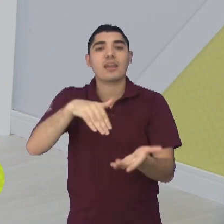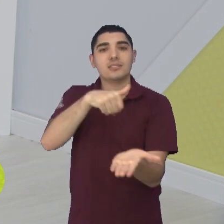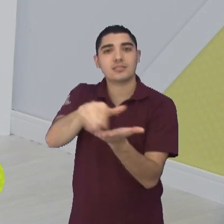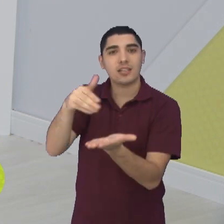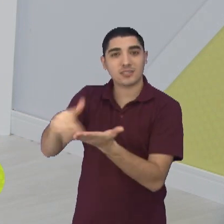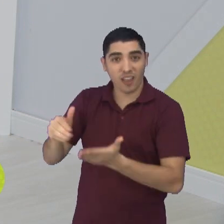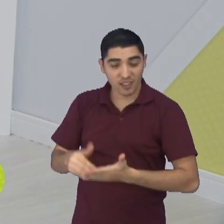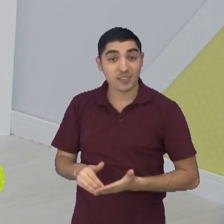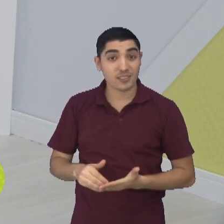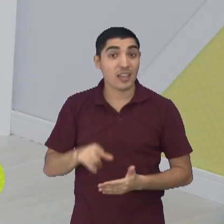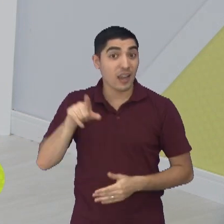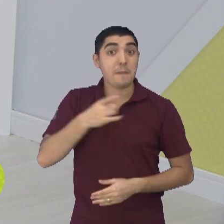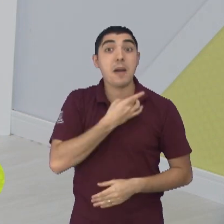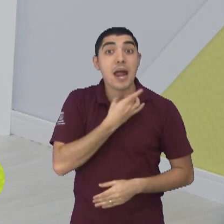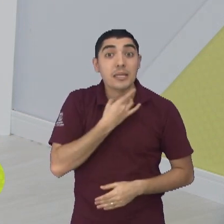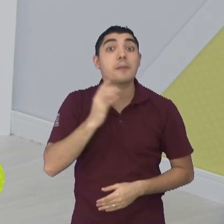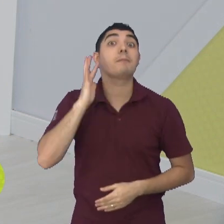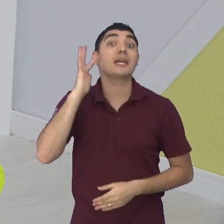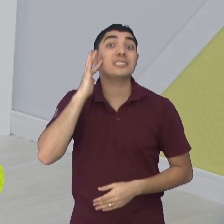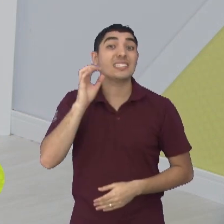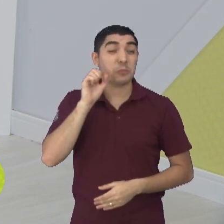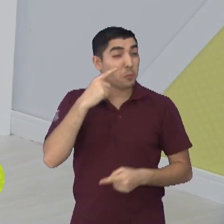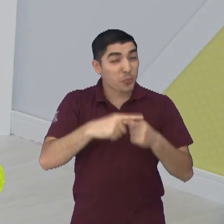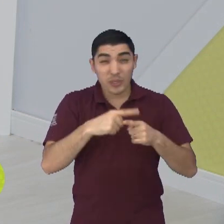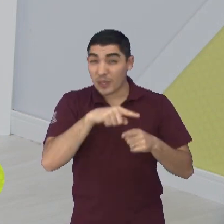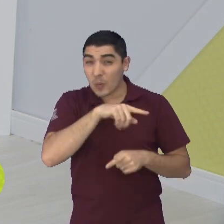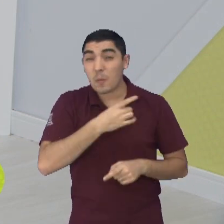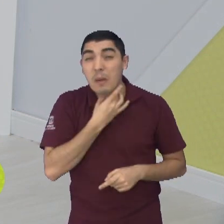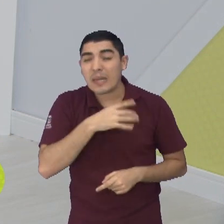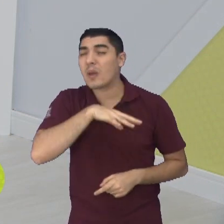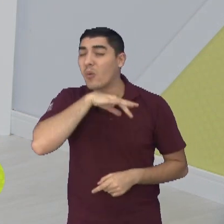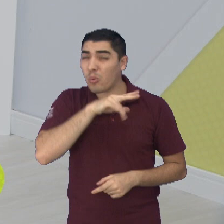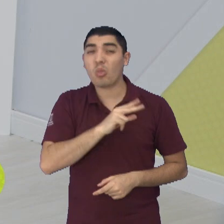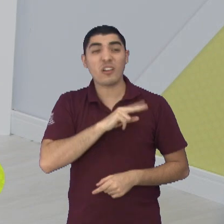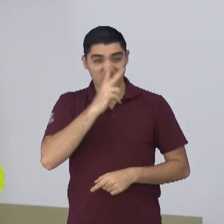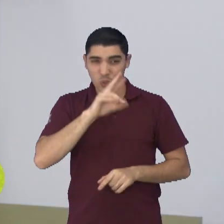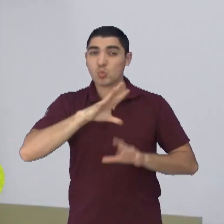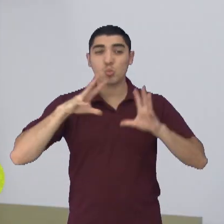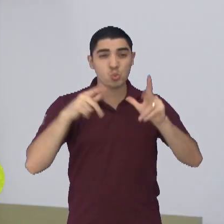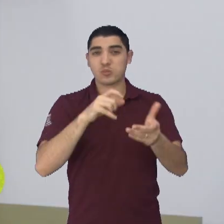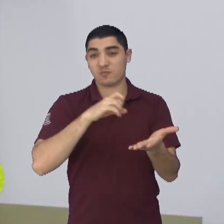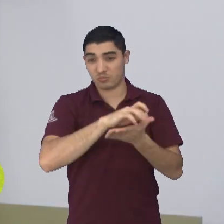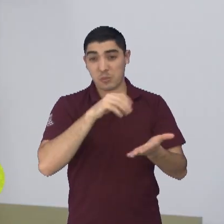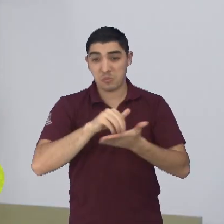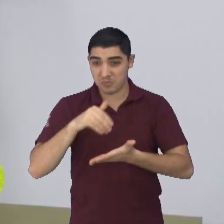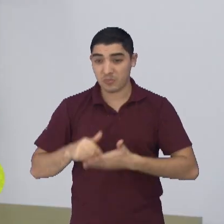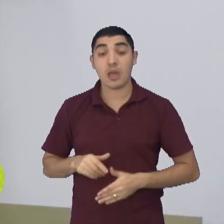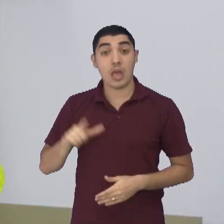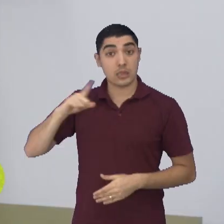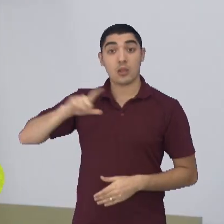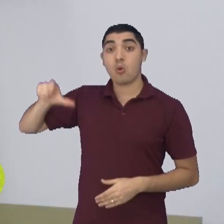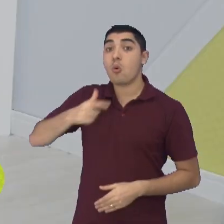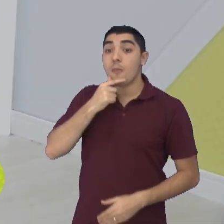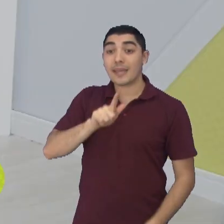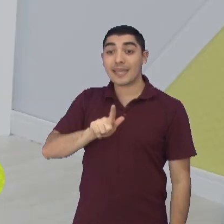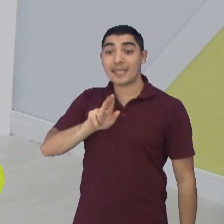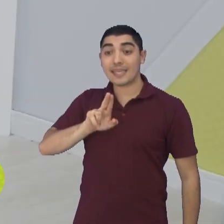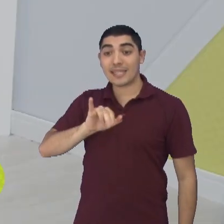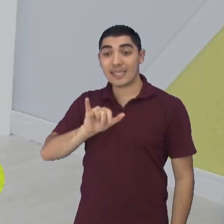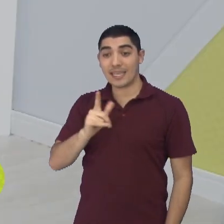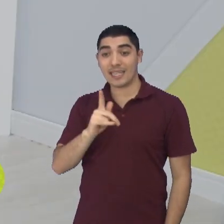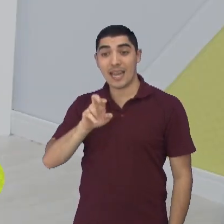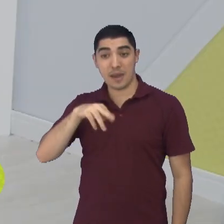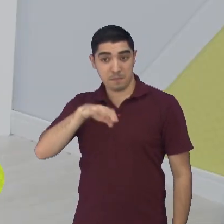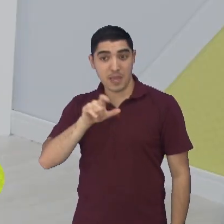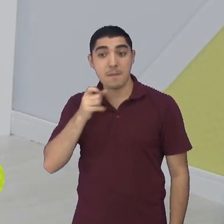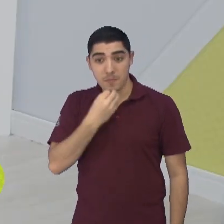Se pegar por aí, vai ser todo mundo mandado embora, porque não tem jeito, o time é ruim mesmo. Uma vai barbaridade. Voltar o Guilherme. Guilherme, o artilheiro, vai voltar. Guilherme vai e volta. O pessoal